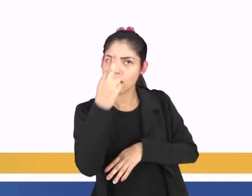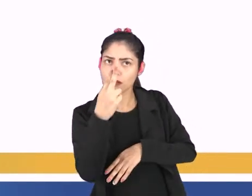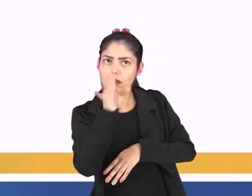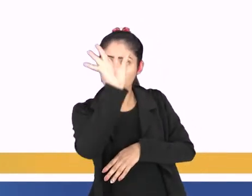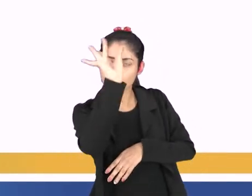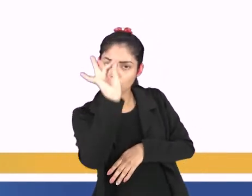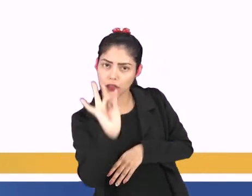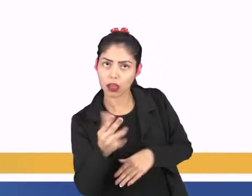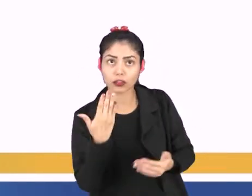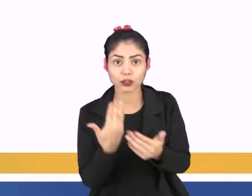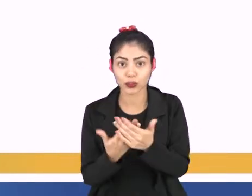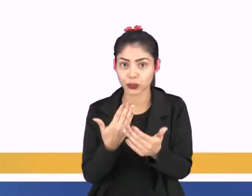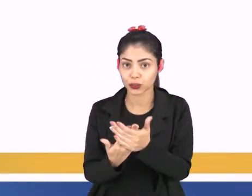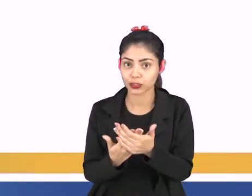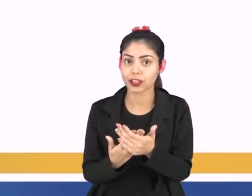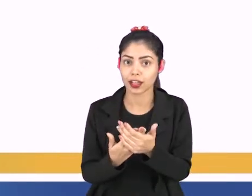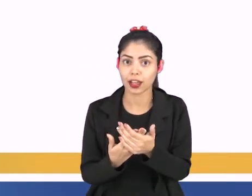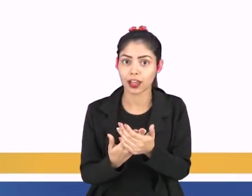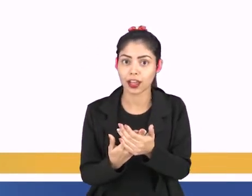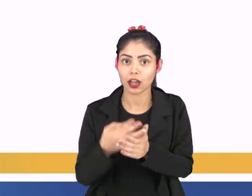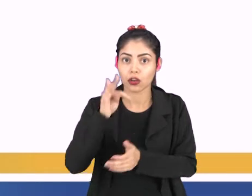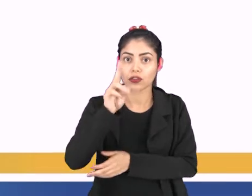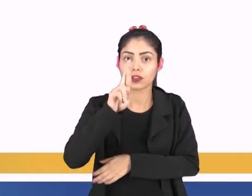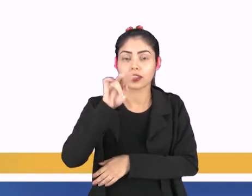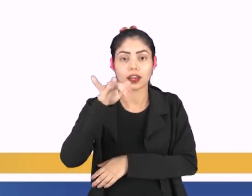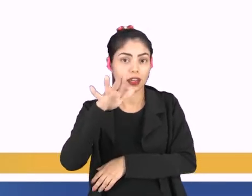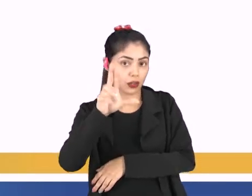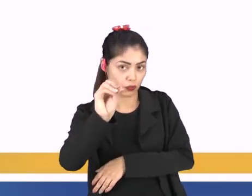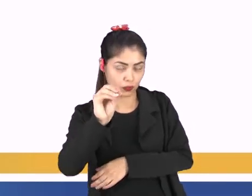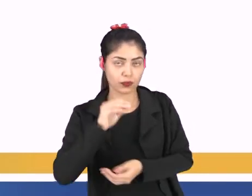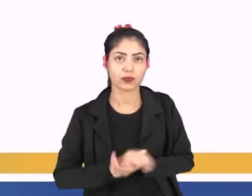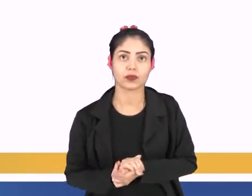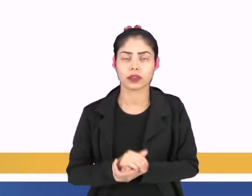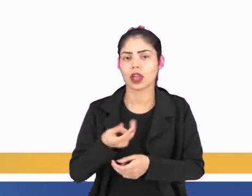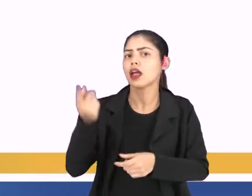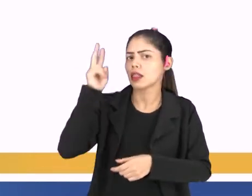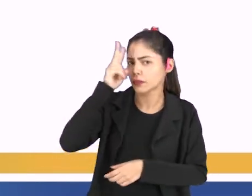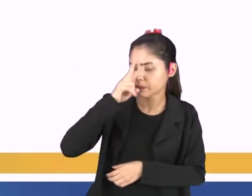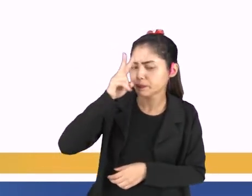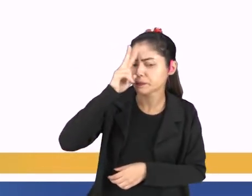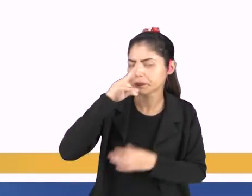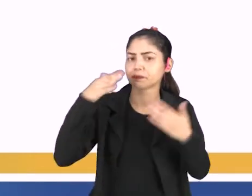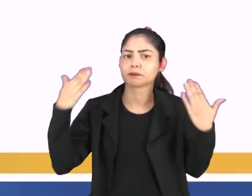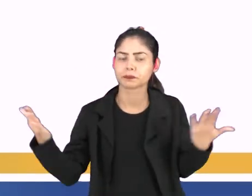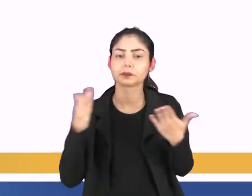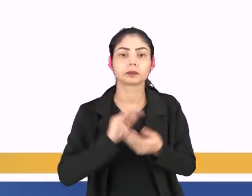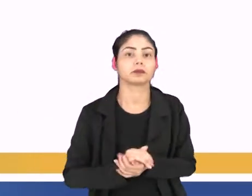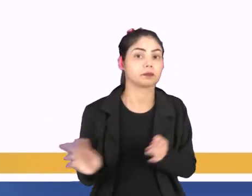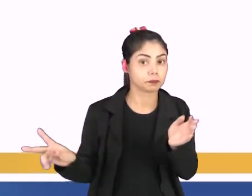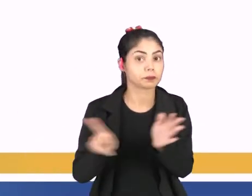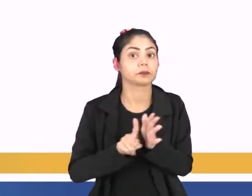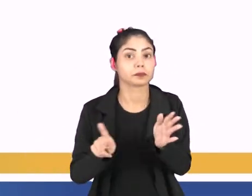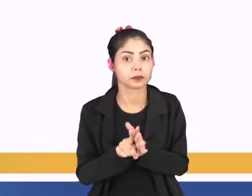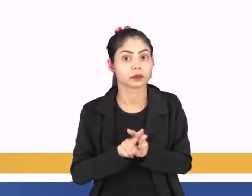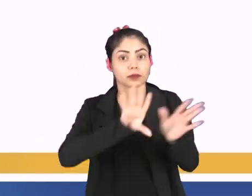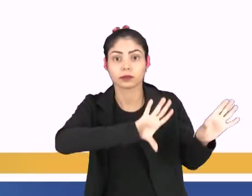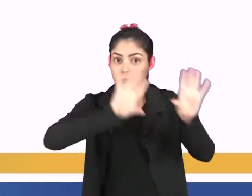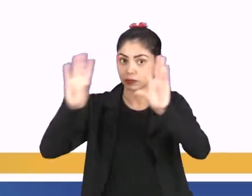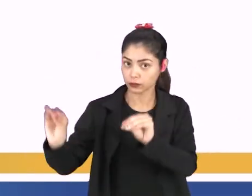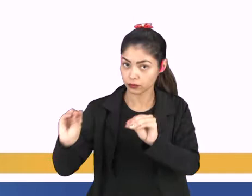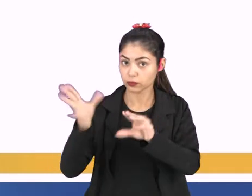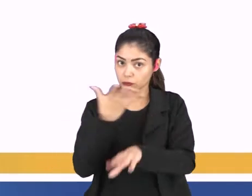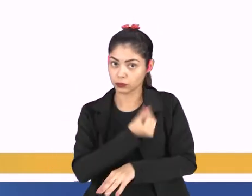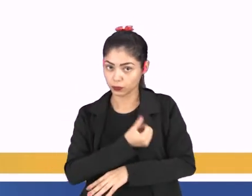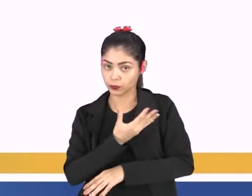aquilo que vocês estudaram no triângulo Pascal. E aí, vale ressaltar justamente aqueles números